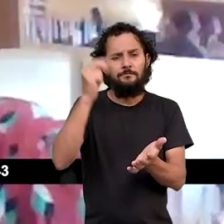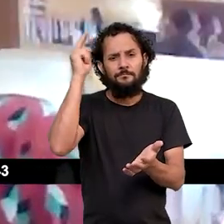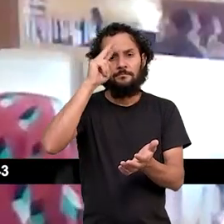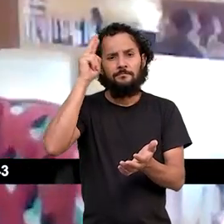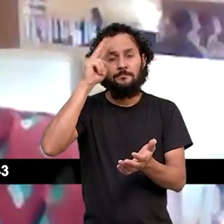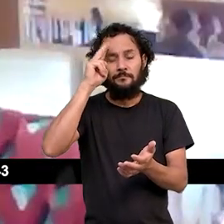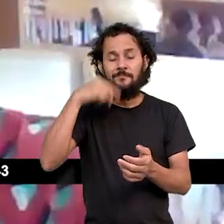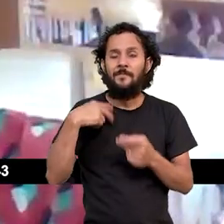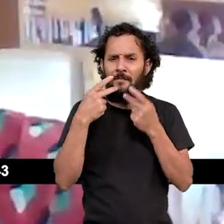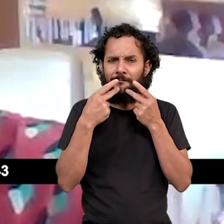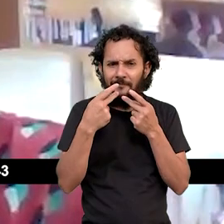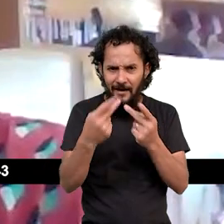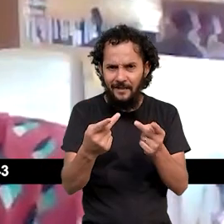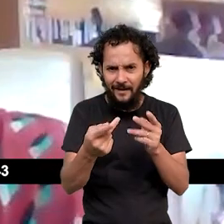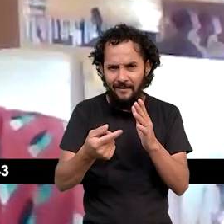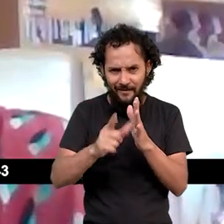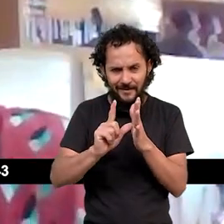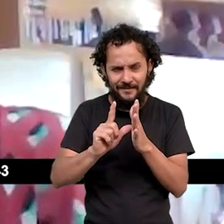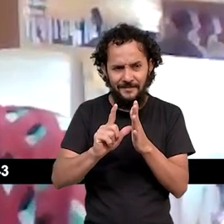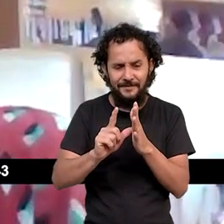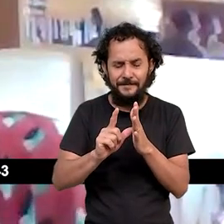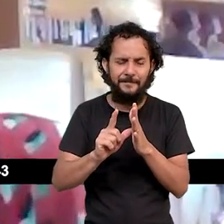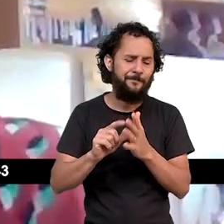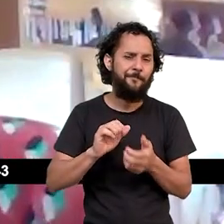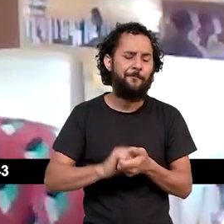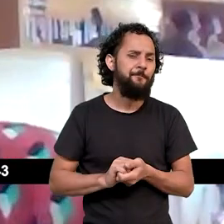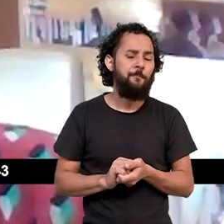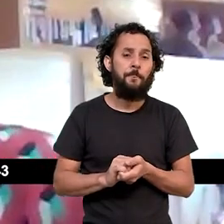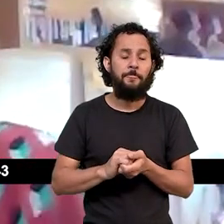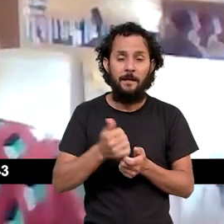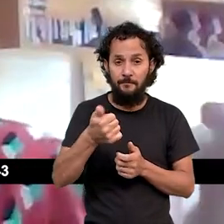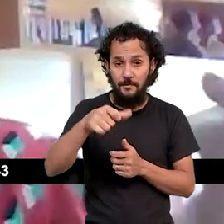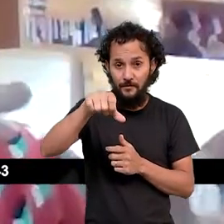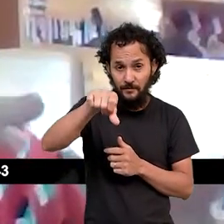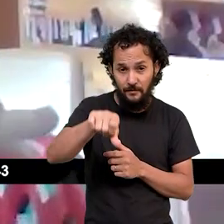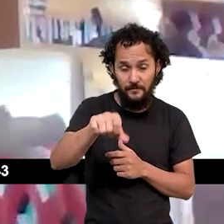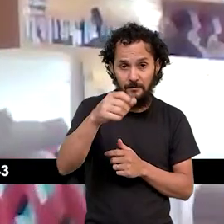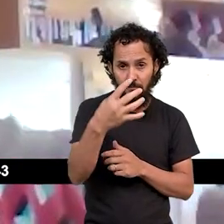histórico. Eu disse para vocês que em